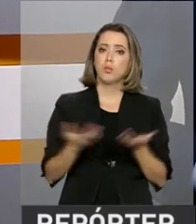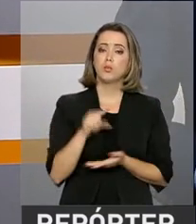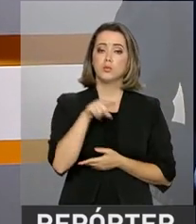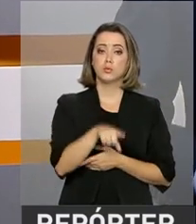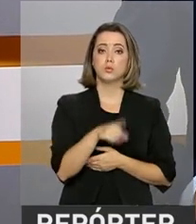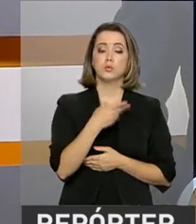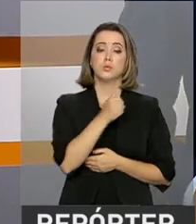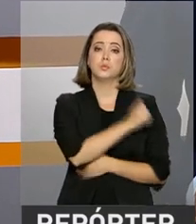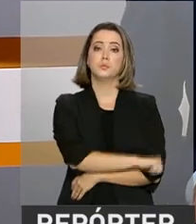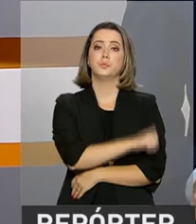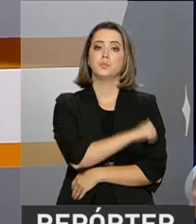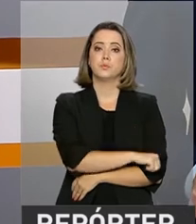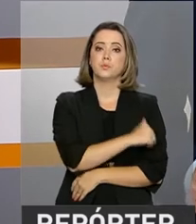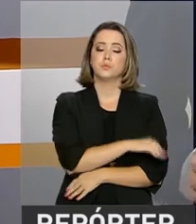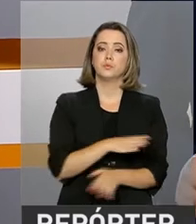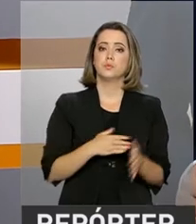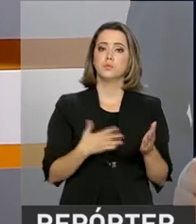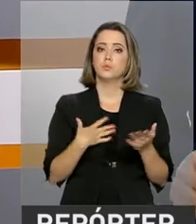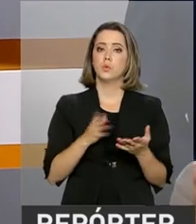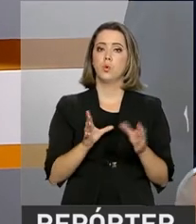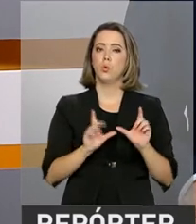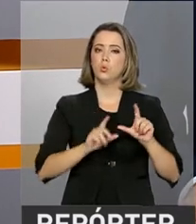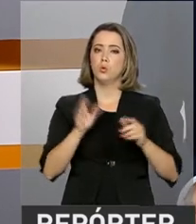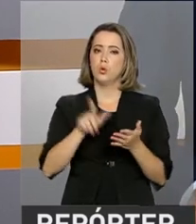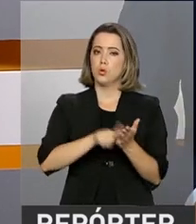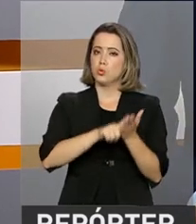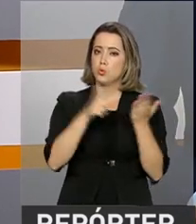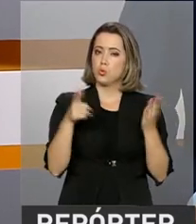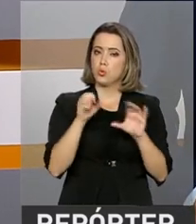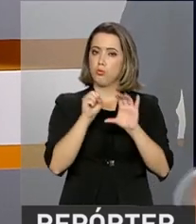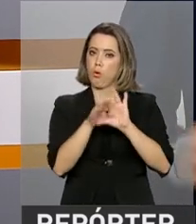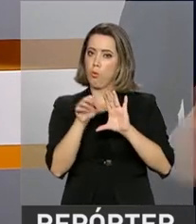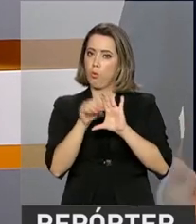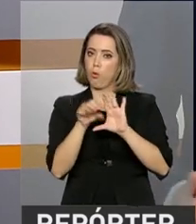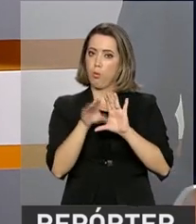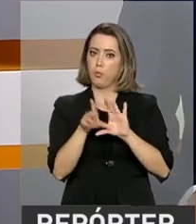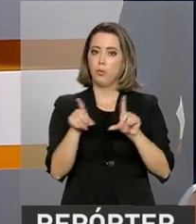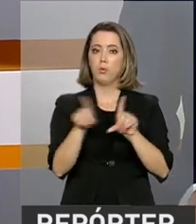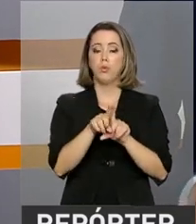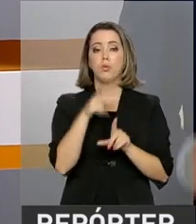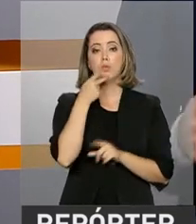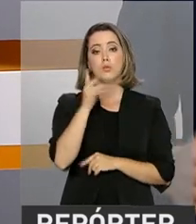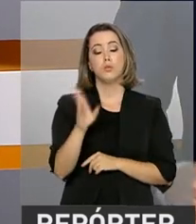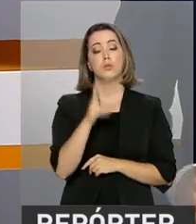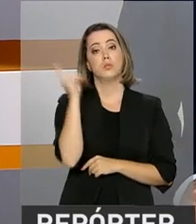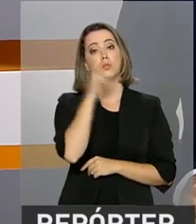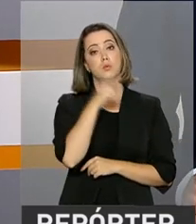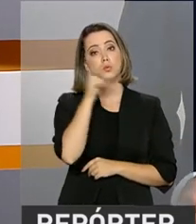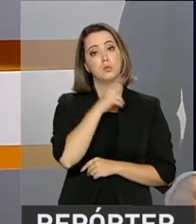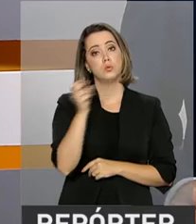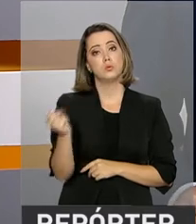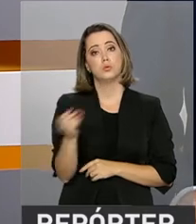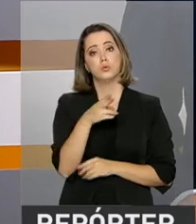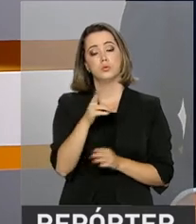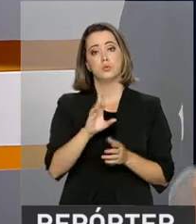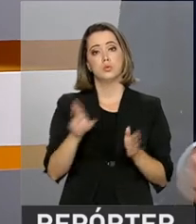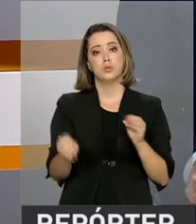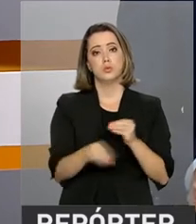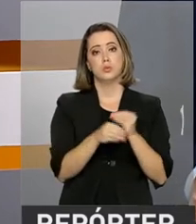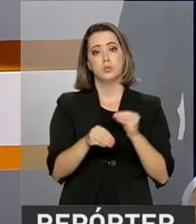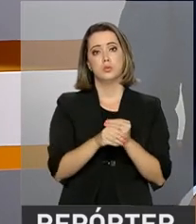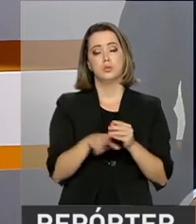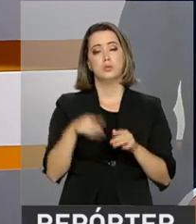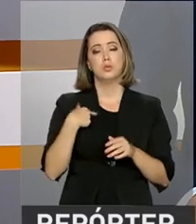rio de janeiro a iniciativa foi do jornal o globo e tratou da urgência da reforma e do impacto do modelo atual para